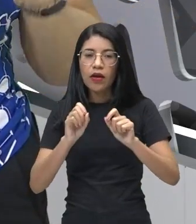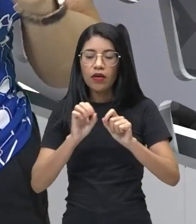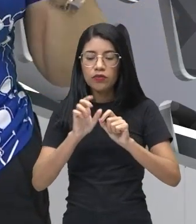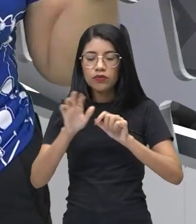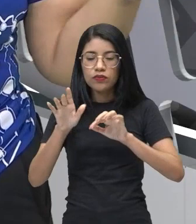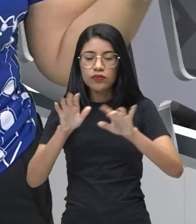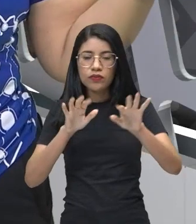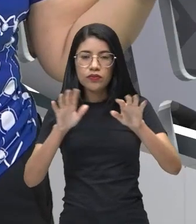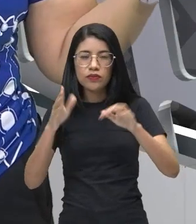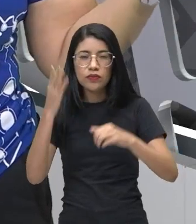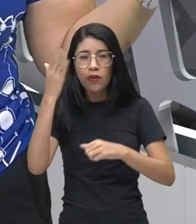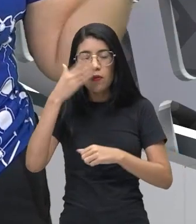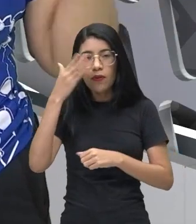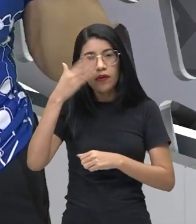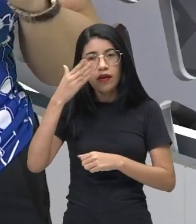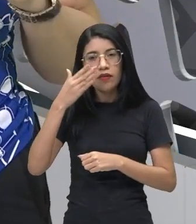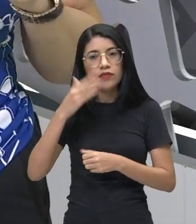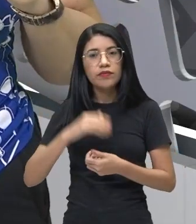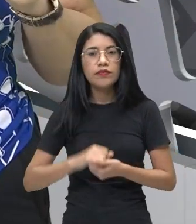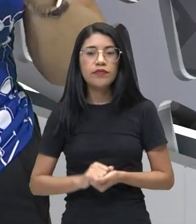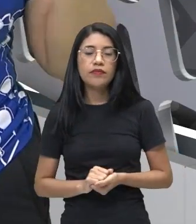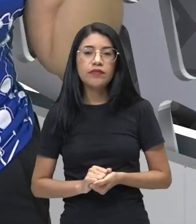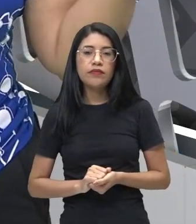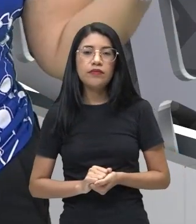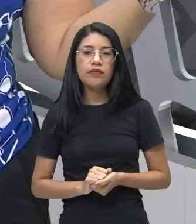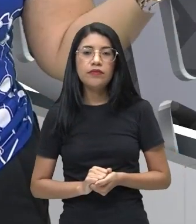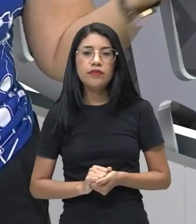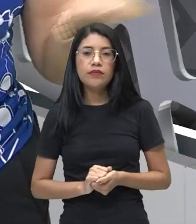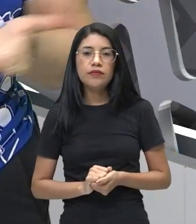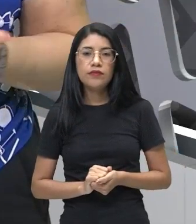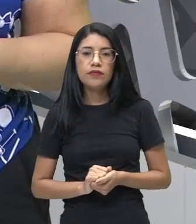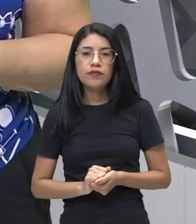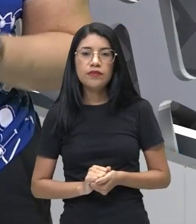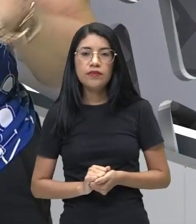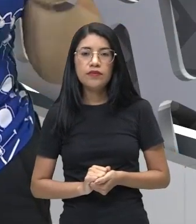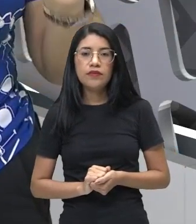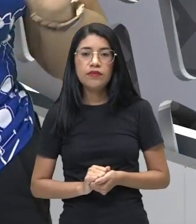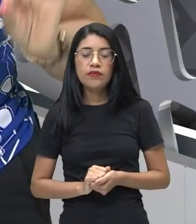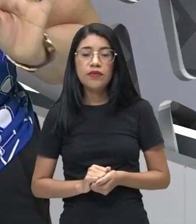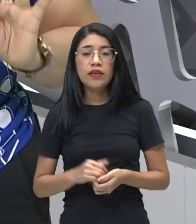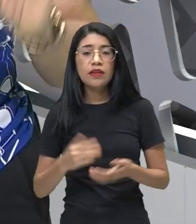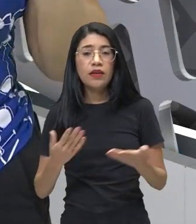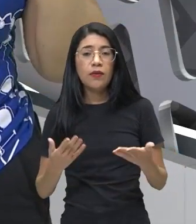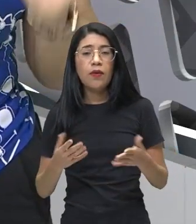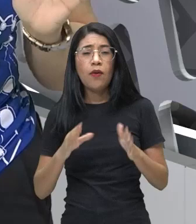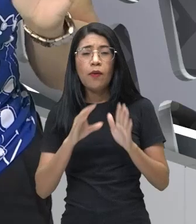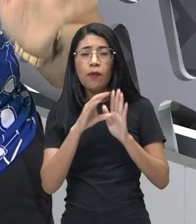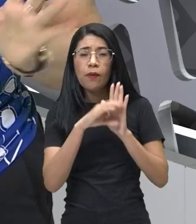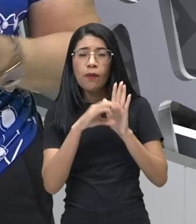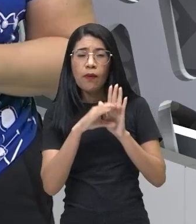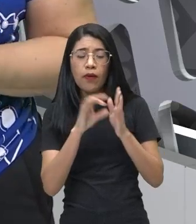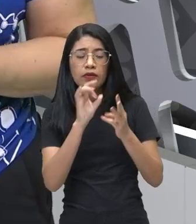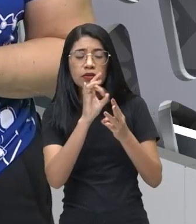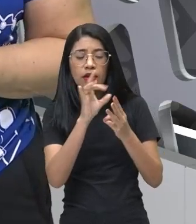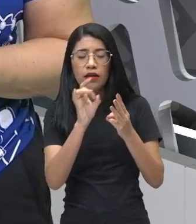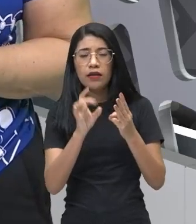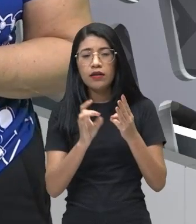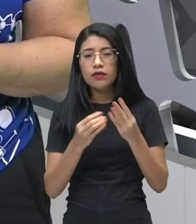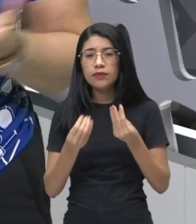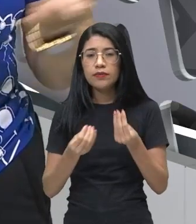que não podemos enxergar muitas das vezes. Muito bem. E agora vamos definir cada um